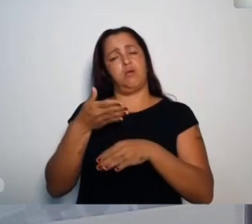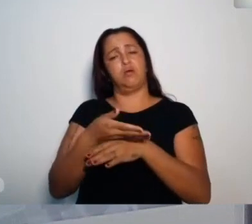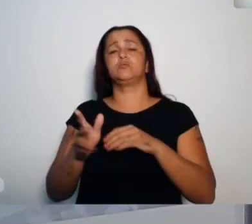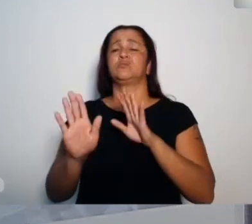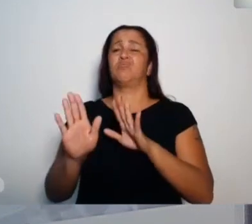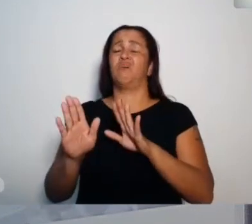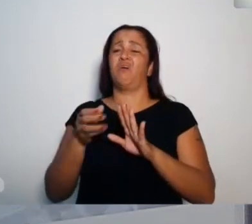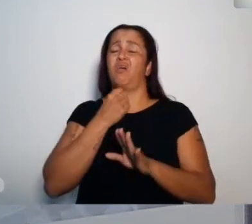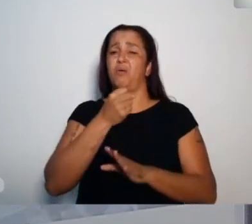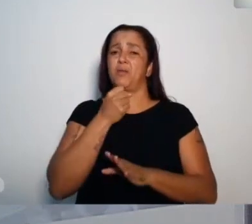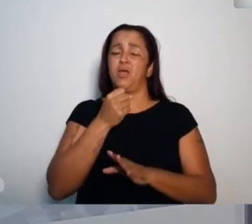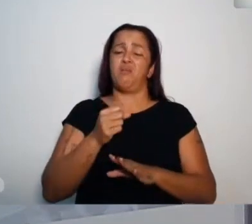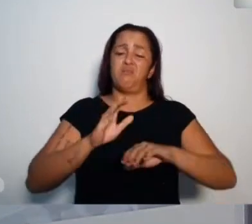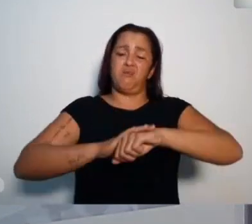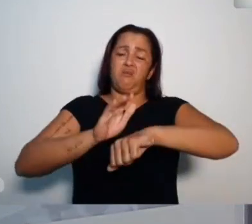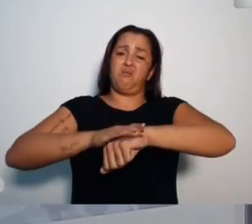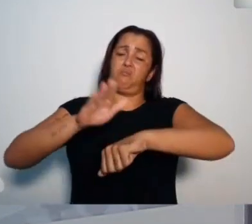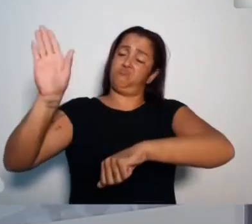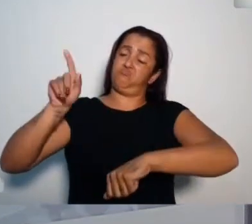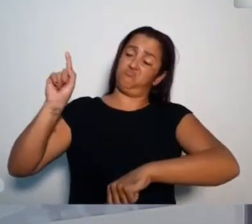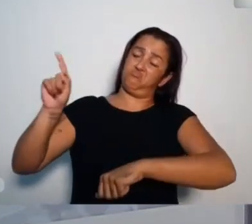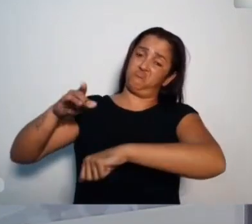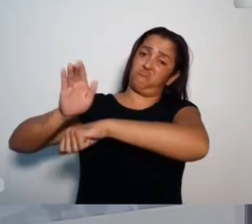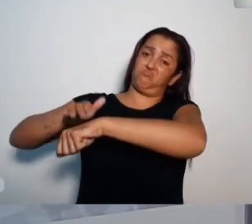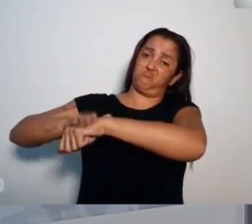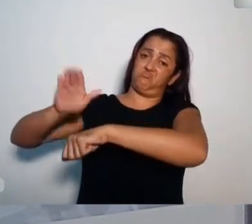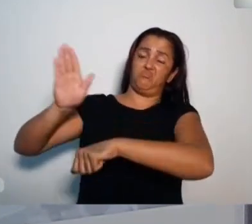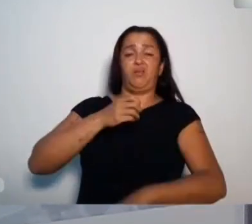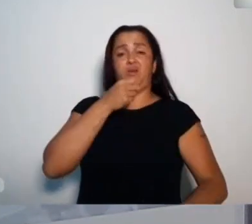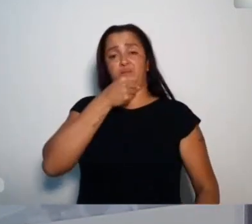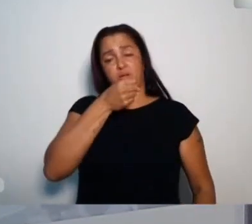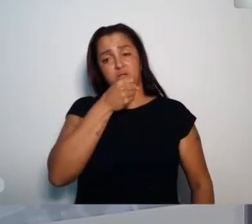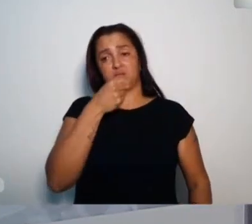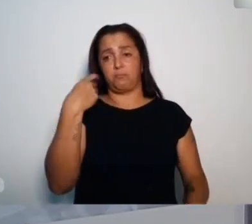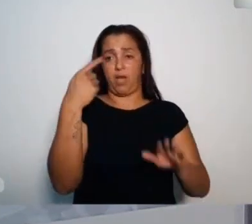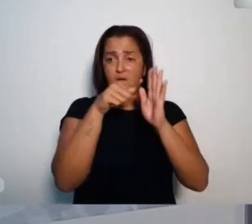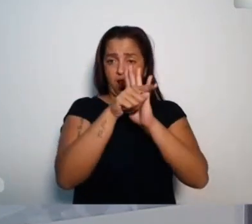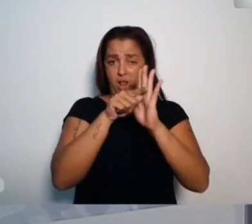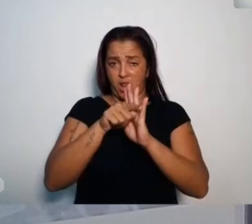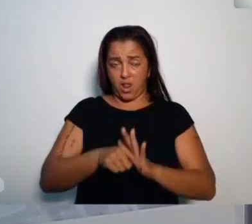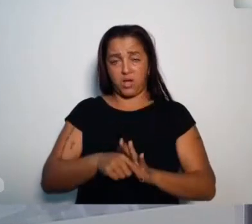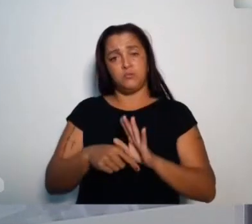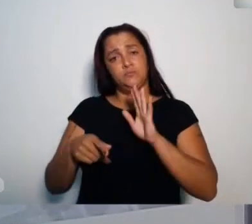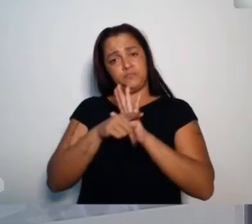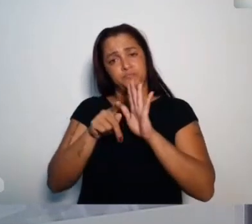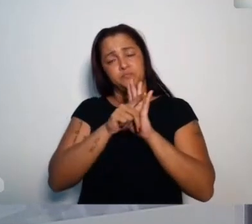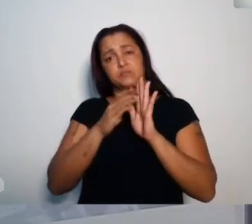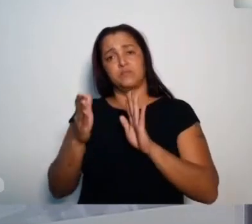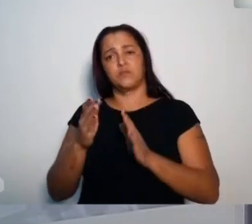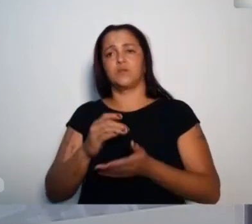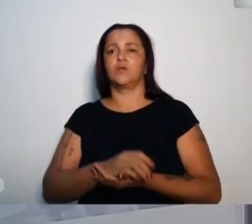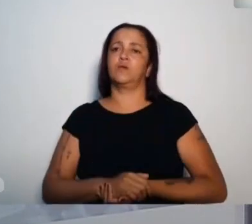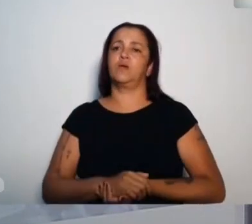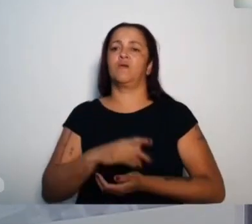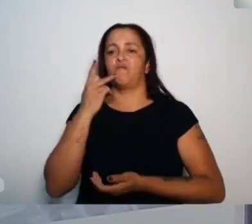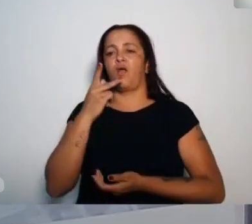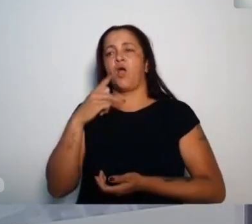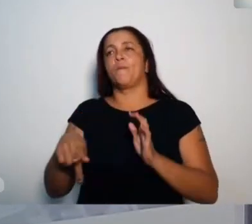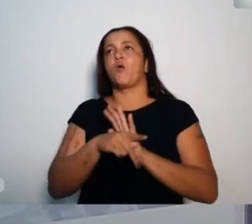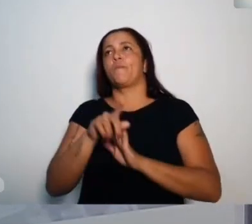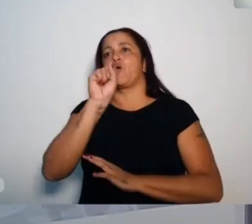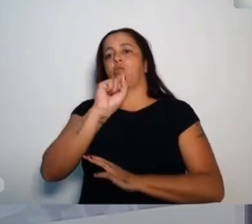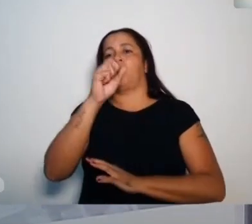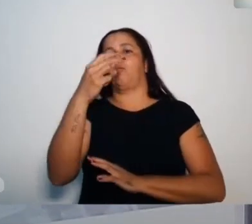ela fez uma pesquisa. E essa pesquisa, ela diz que 82%